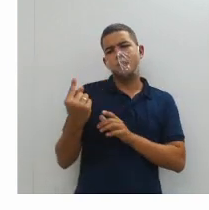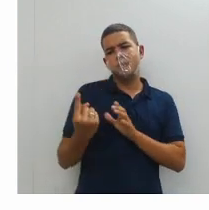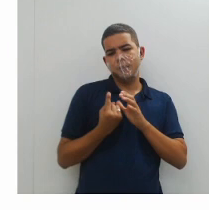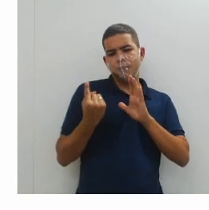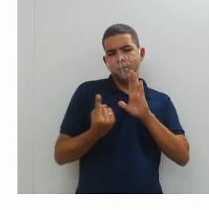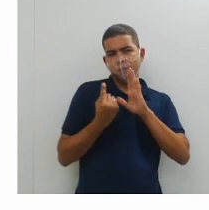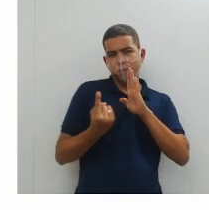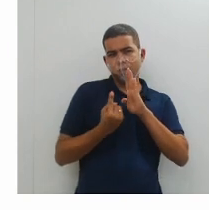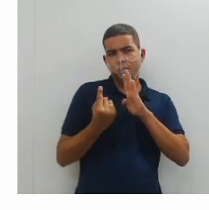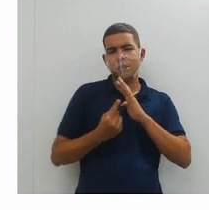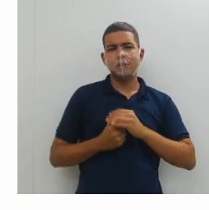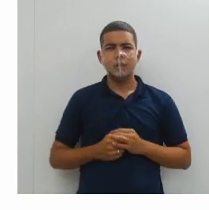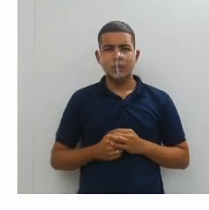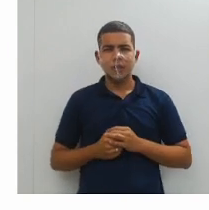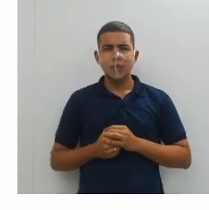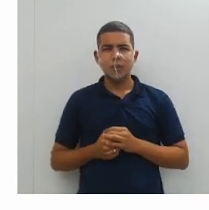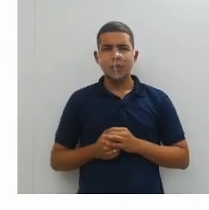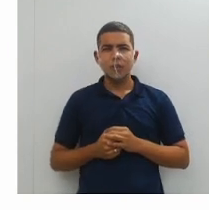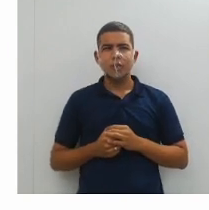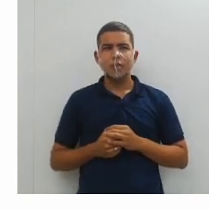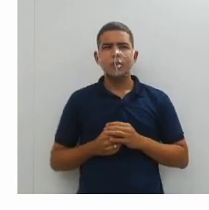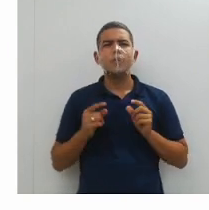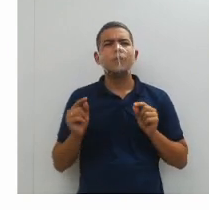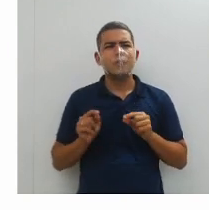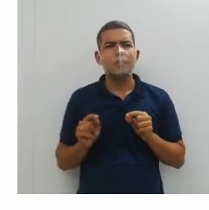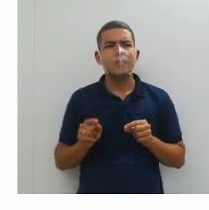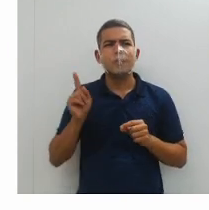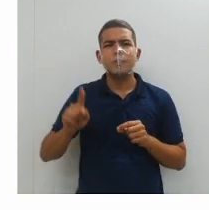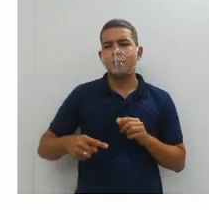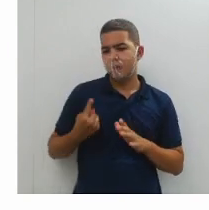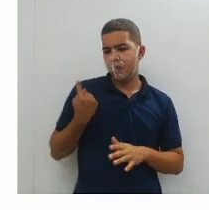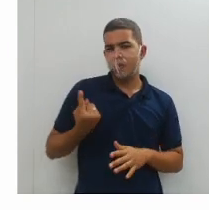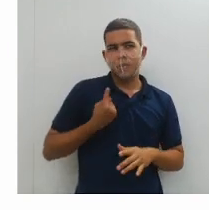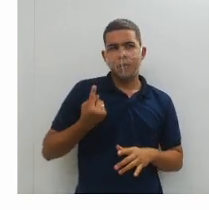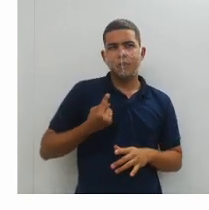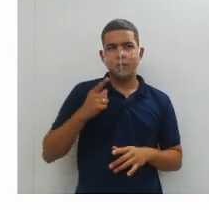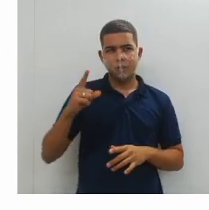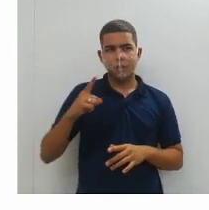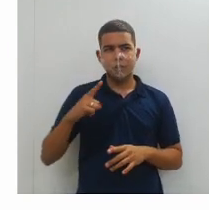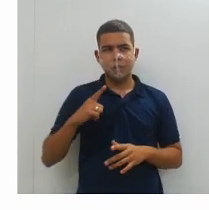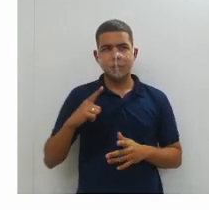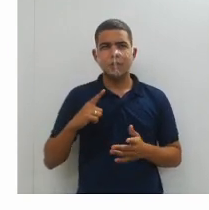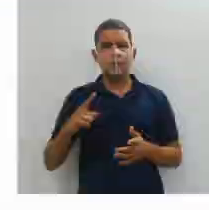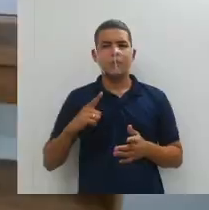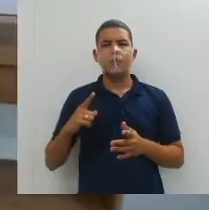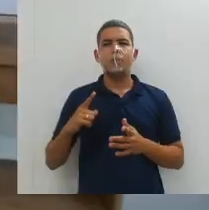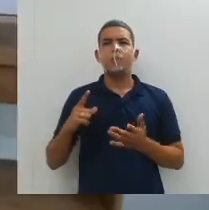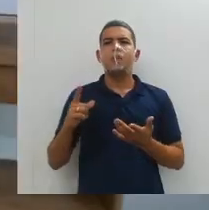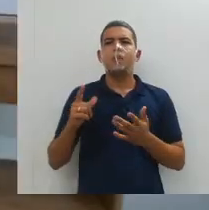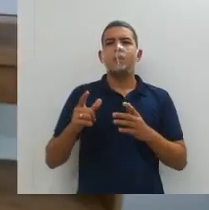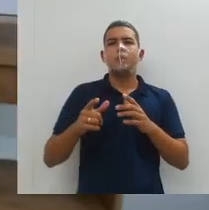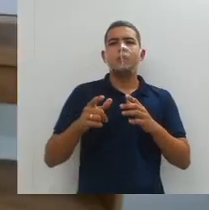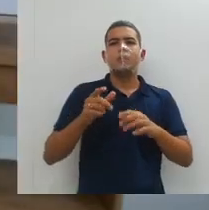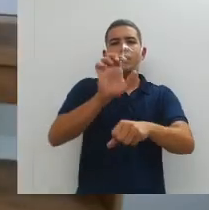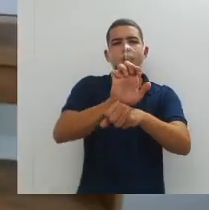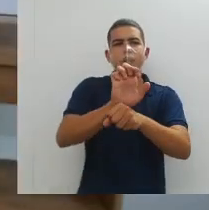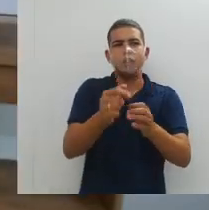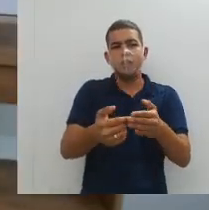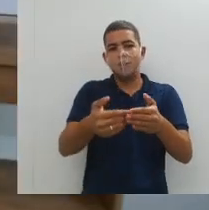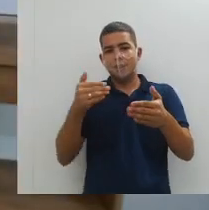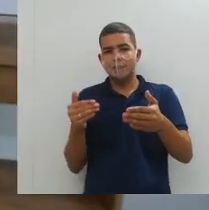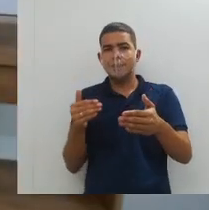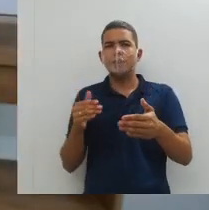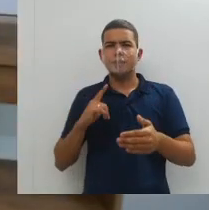vai dizer que o indivíduo precede o Estado, ou em outras palavras, né? Ele está dizendo,